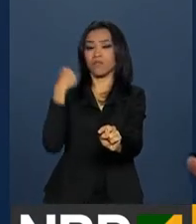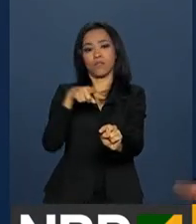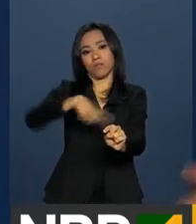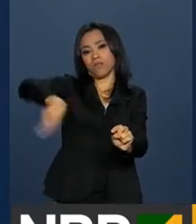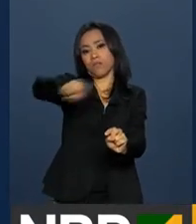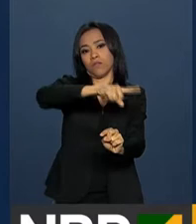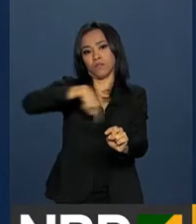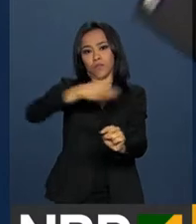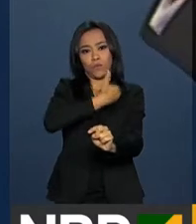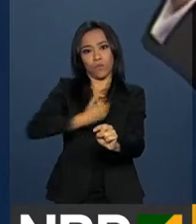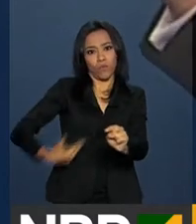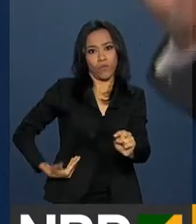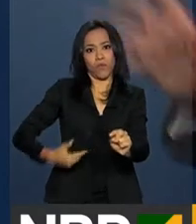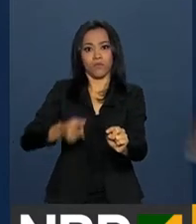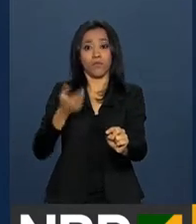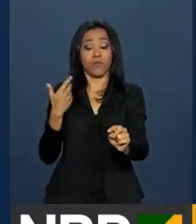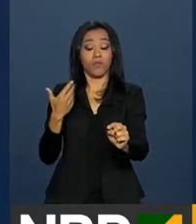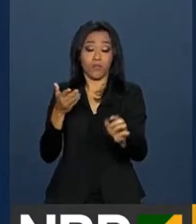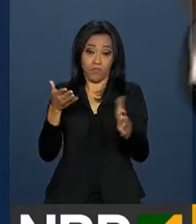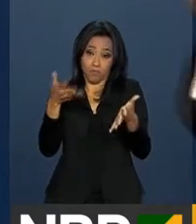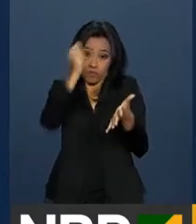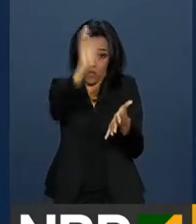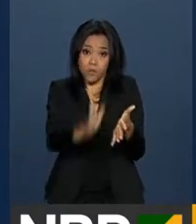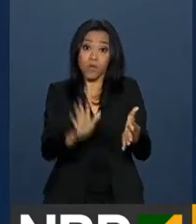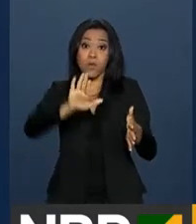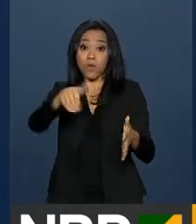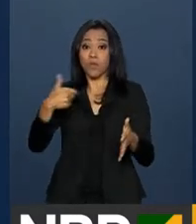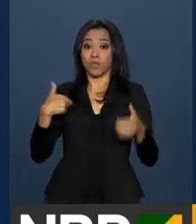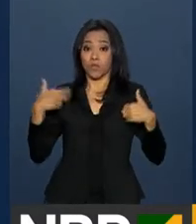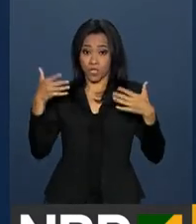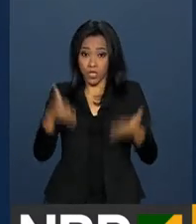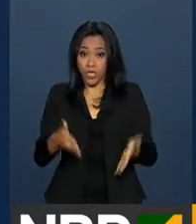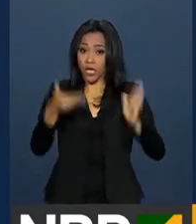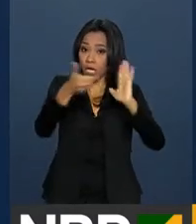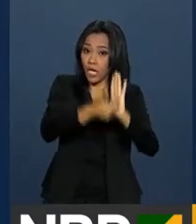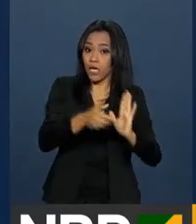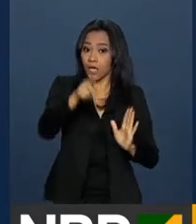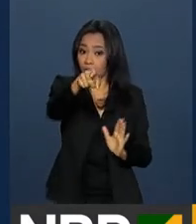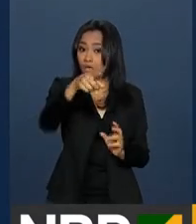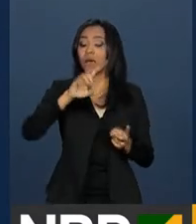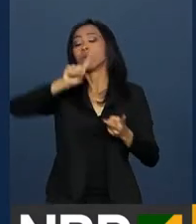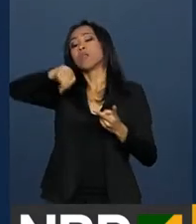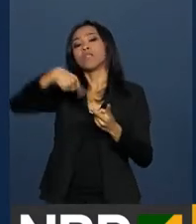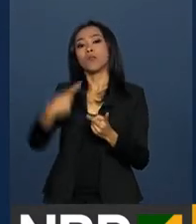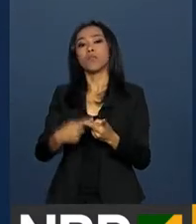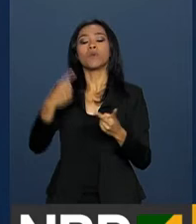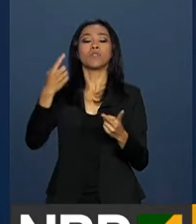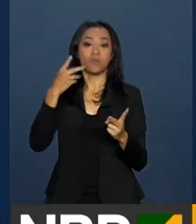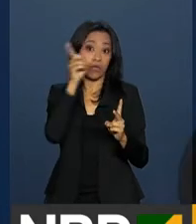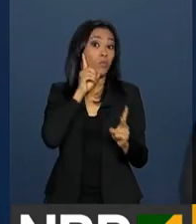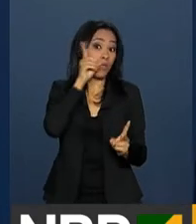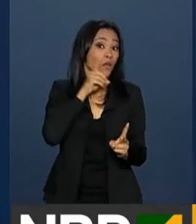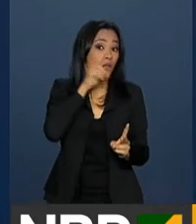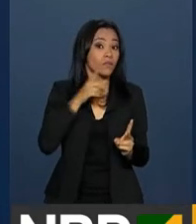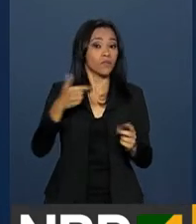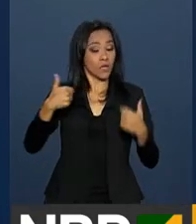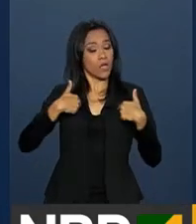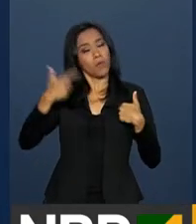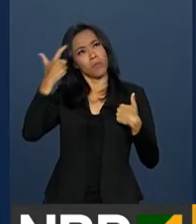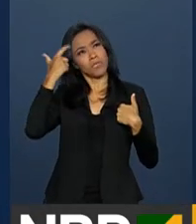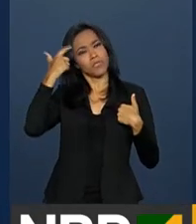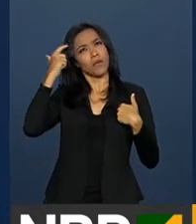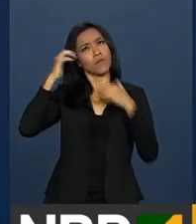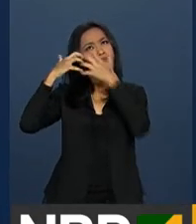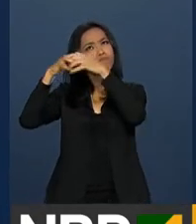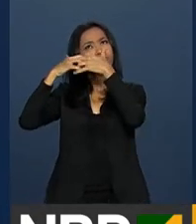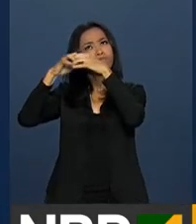governo, ou antes de chegar ao governo, quando cheguei à Câmara dos Deputados, em outros momentos, à presidência da Câmara dos Deputados, eu aqui comigo pensava: o que é